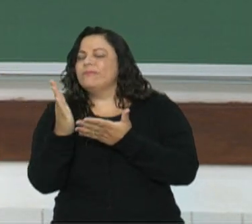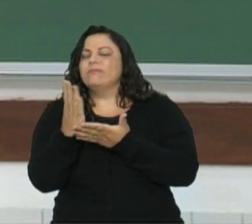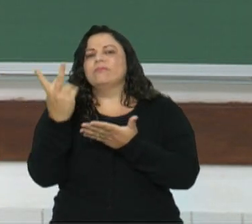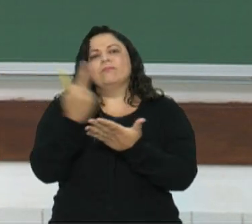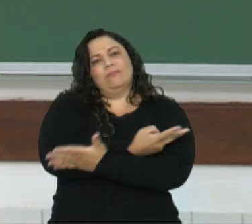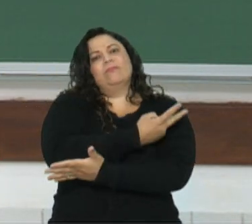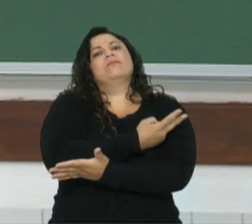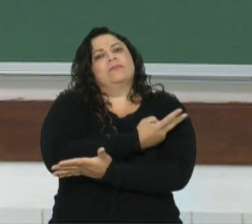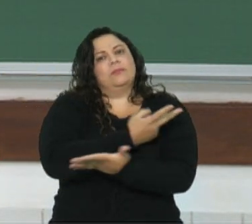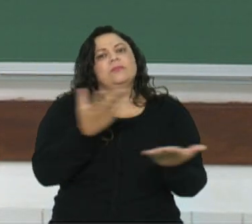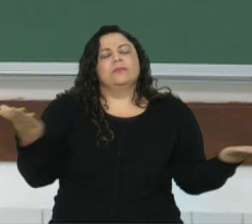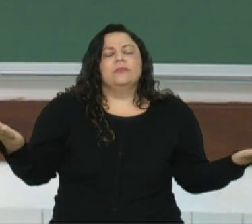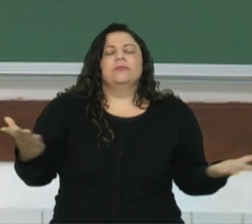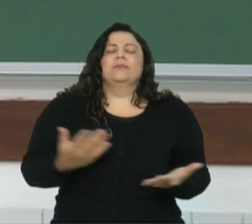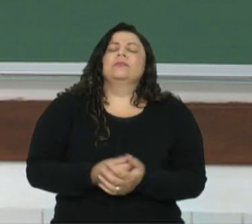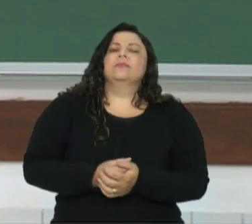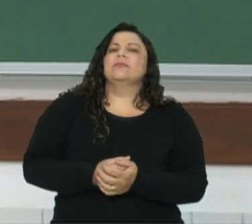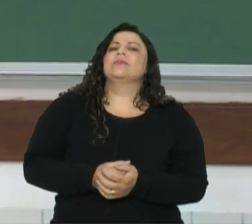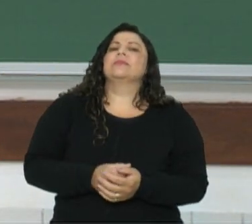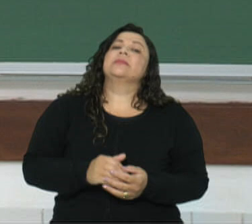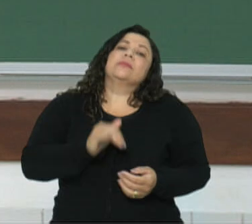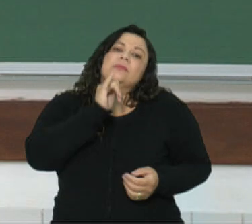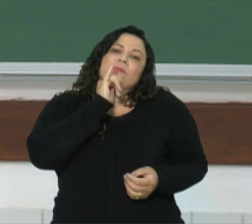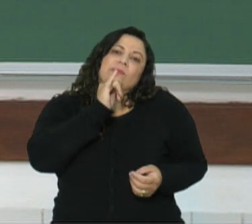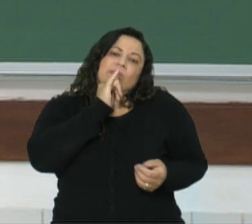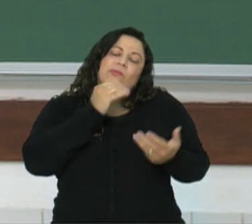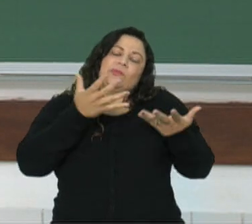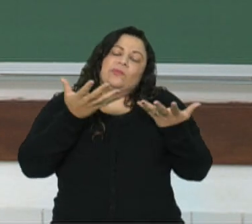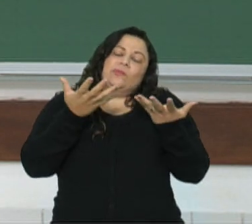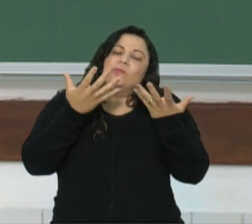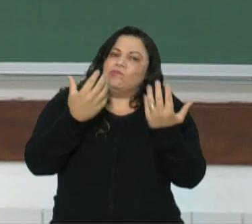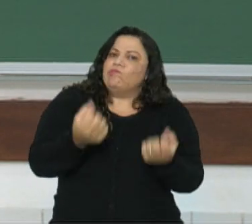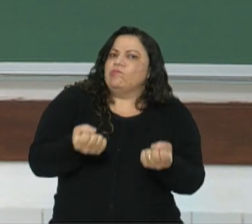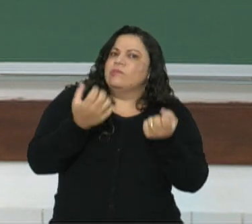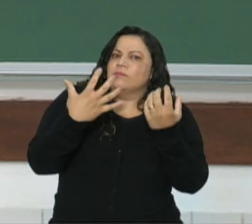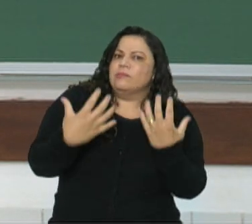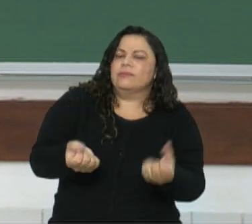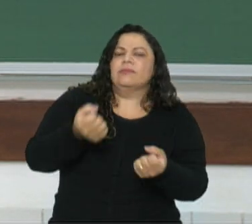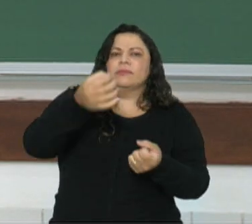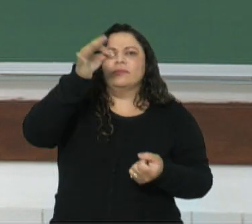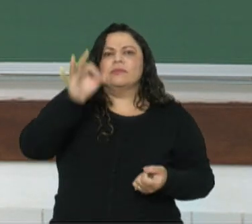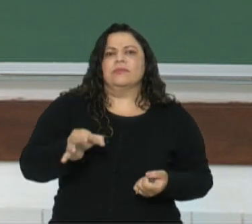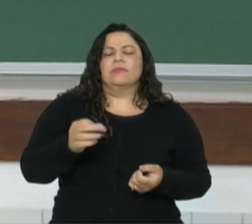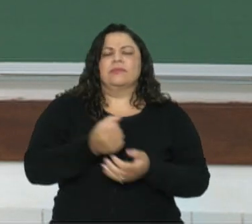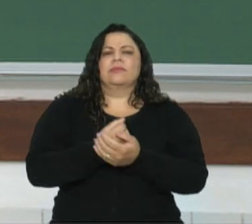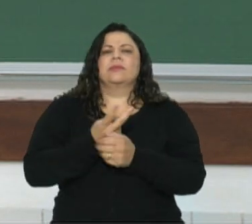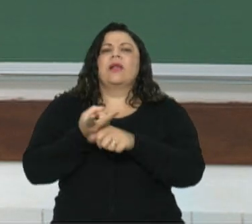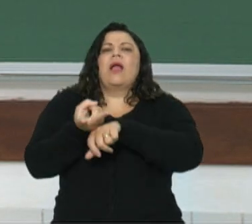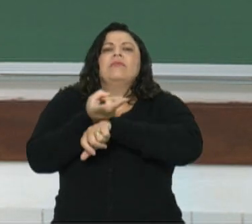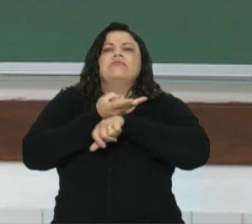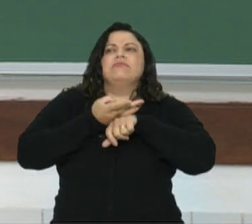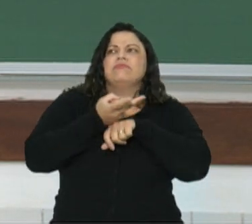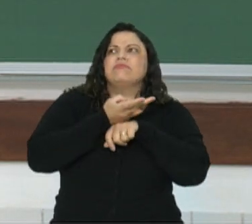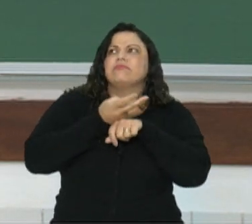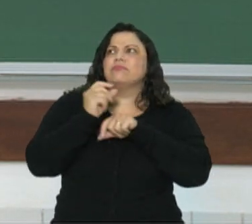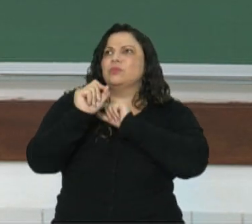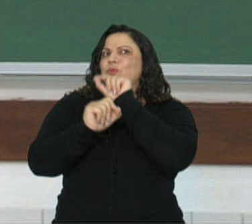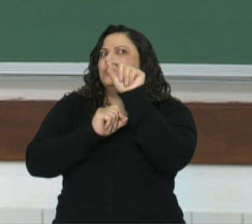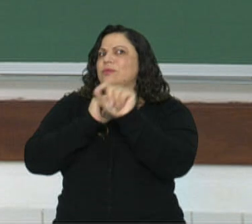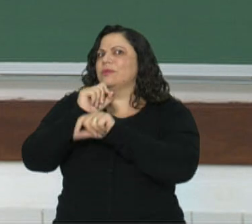ele até admitia que estavam certos? De que a busca do conhecimento deve partir